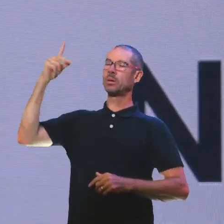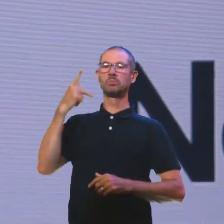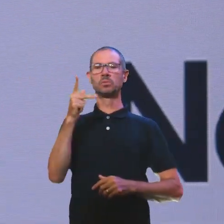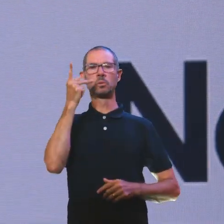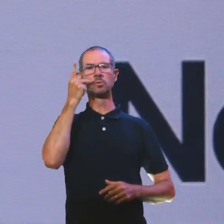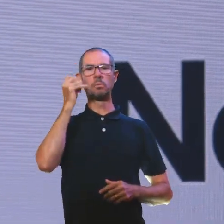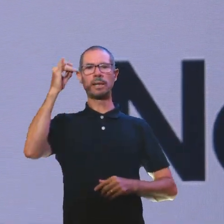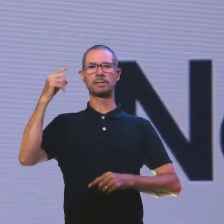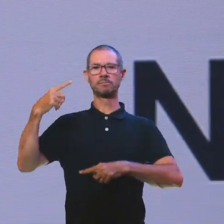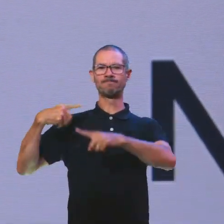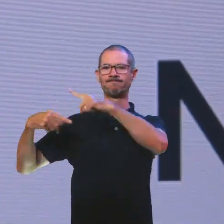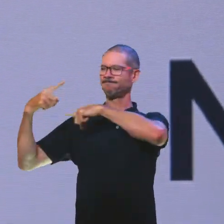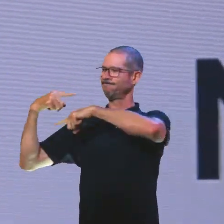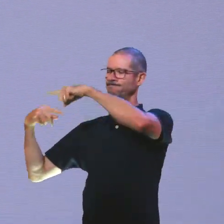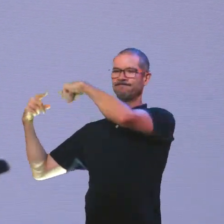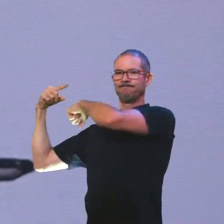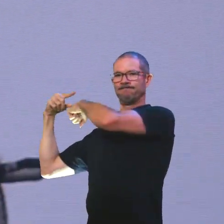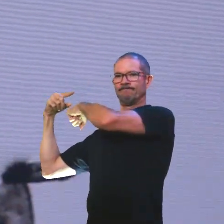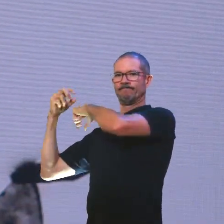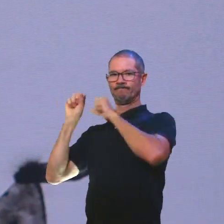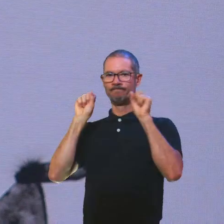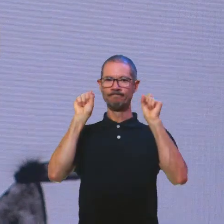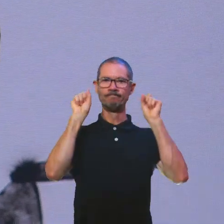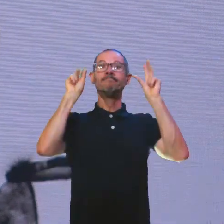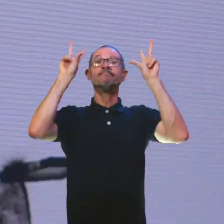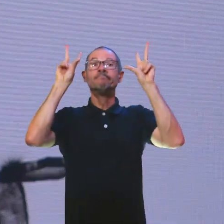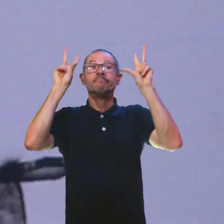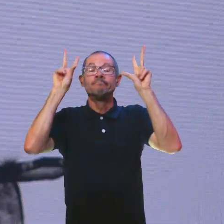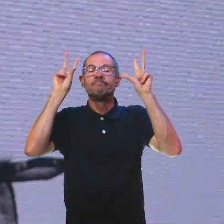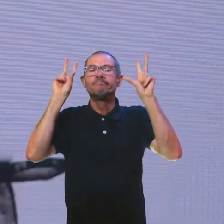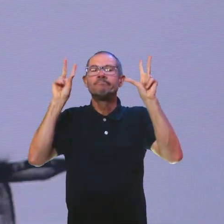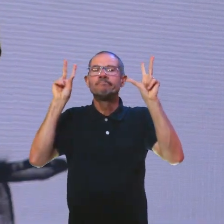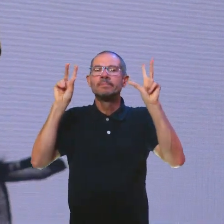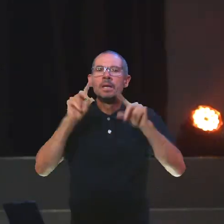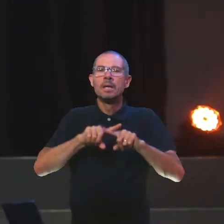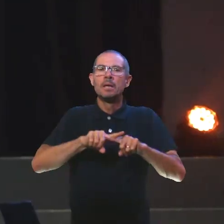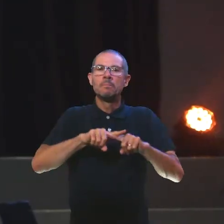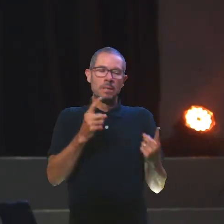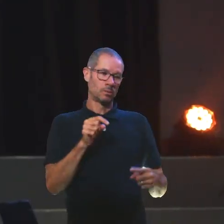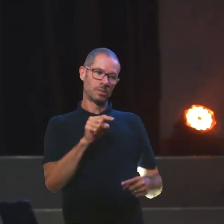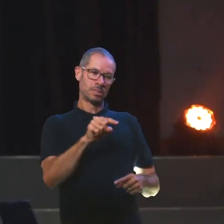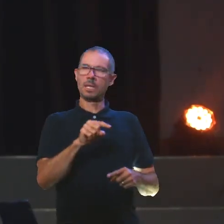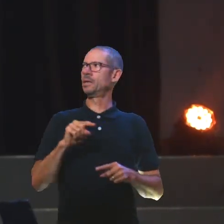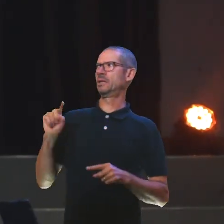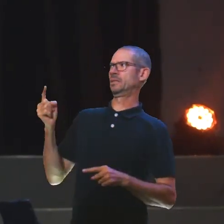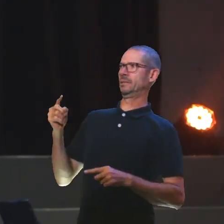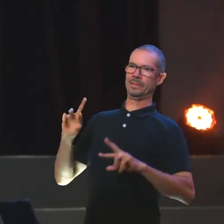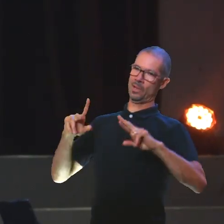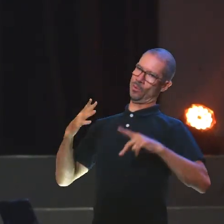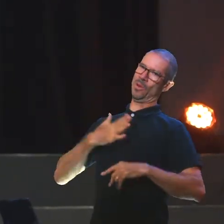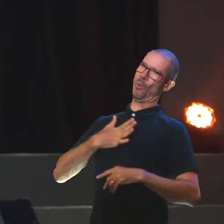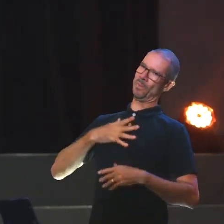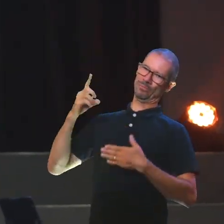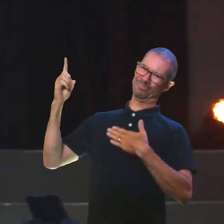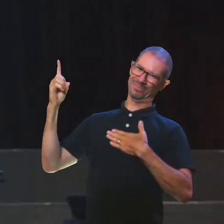pais. E o que Moisés estava dizendo? Mas você ainda não é o meu Deus. E muitas